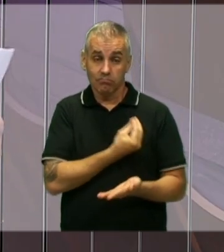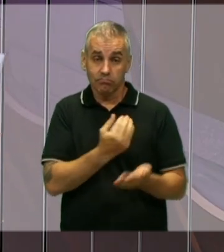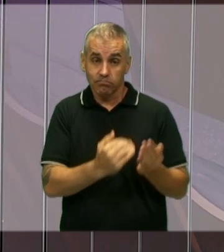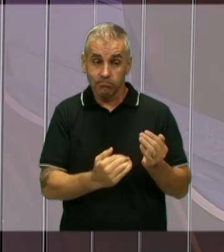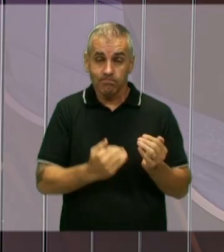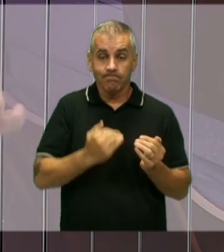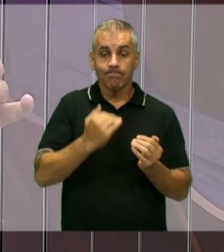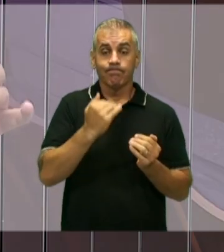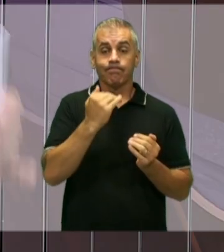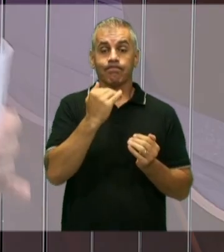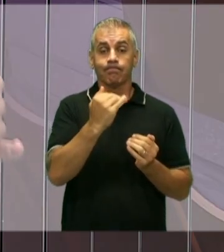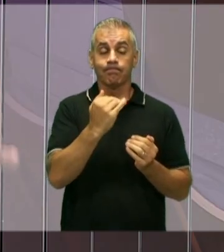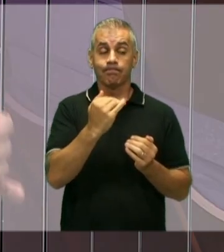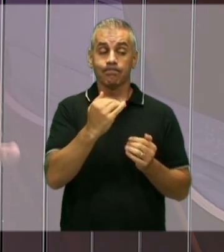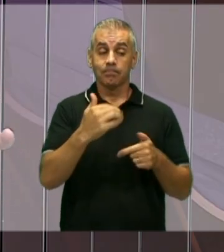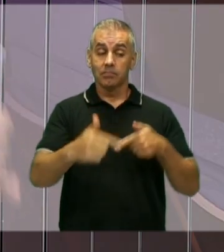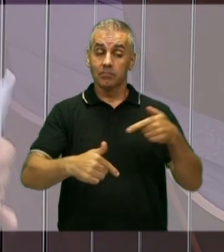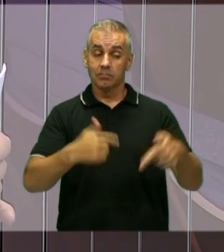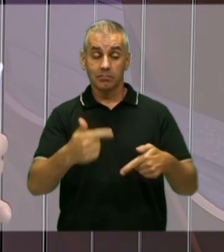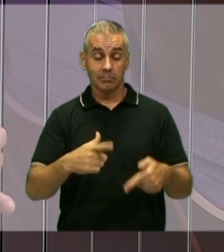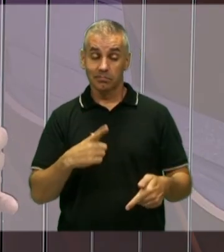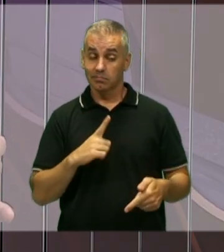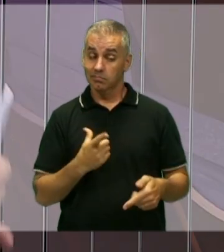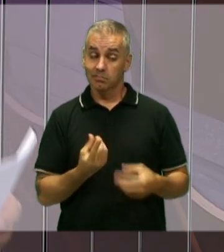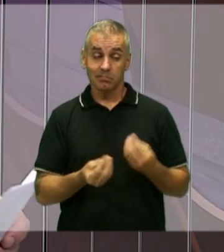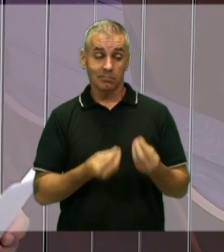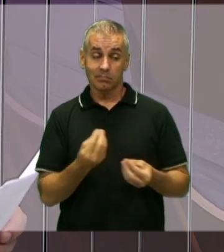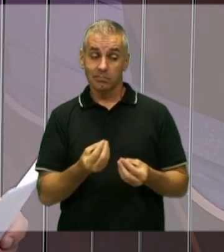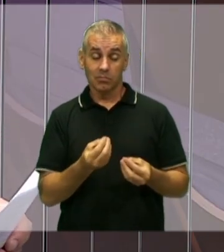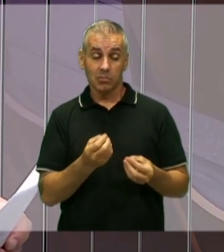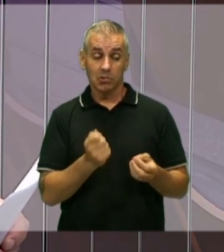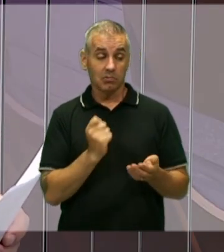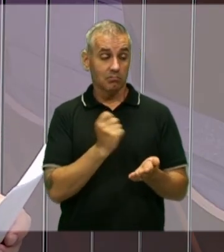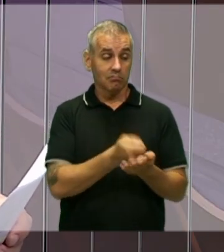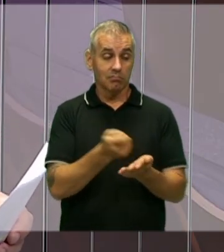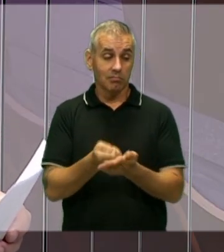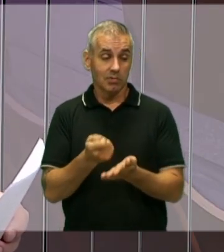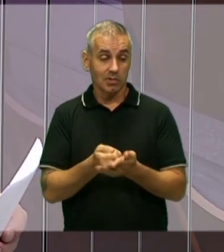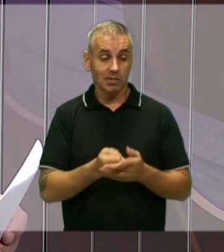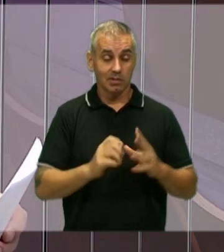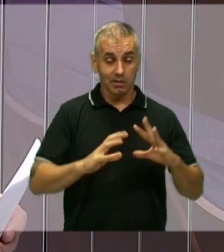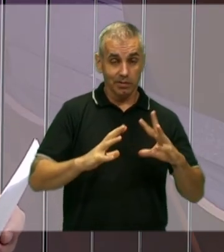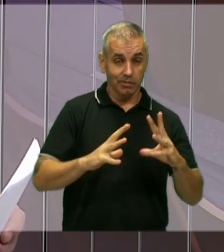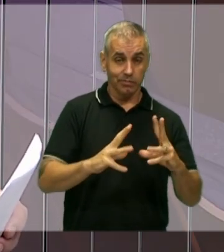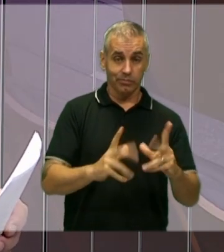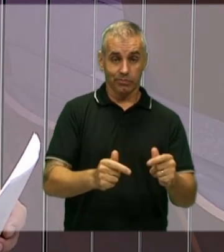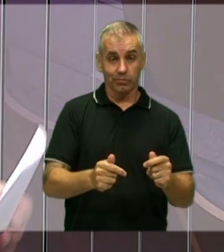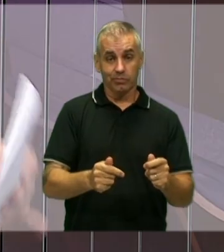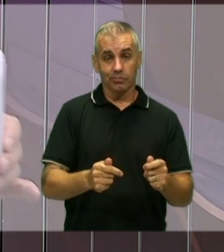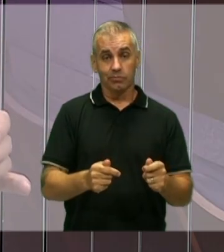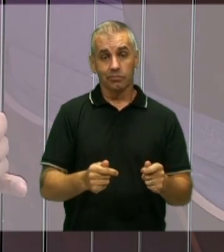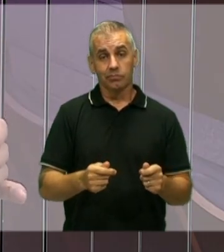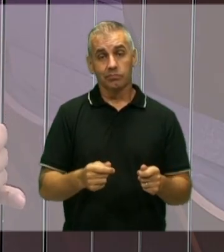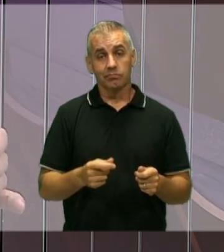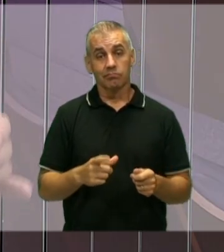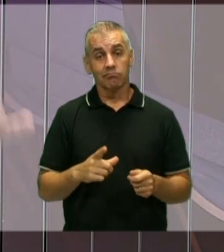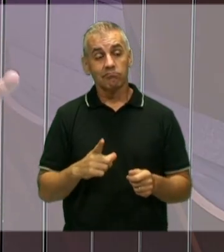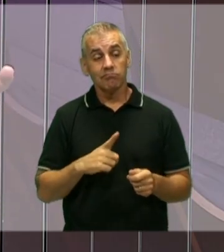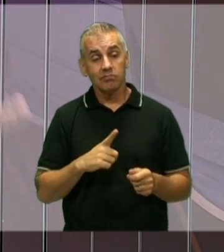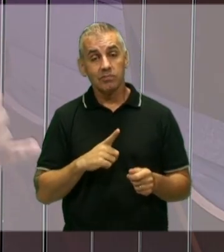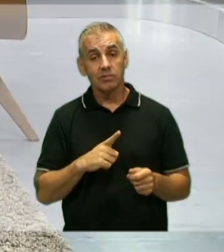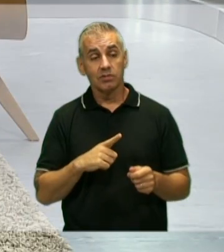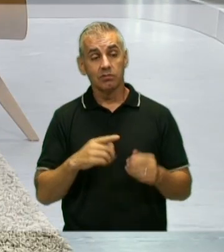nem sempre o trabalhador tem condição de arcar com todos os custos que envolvem o